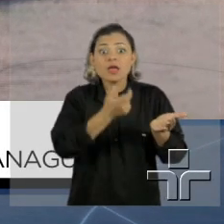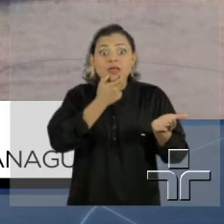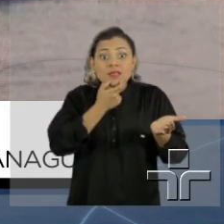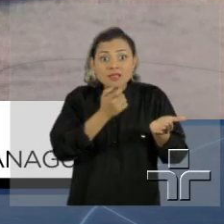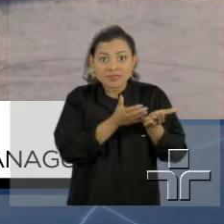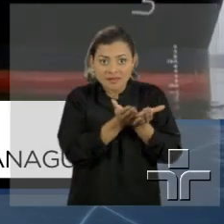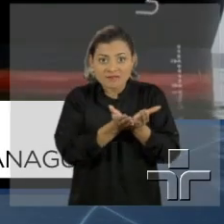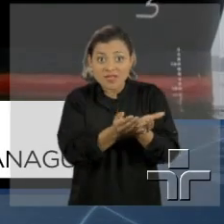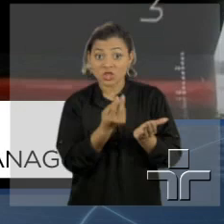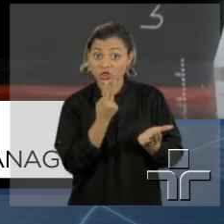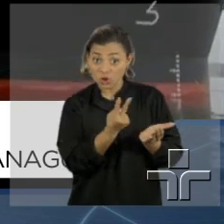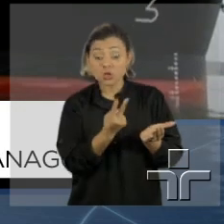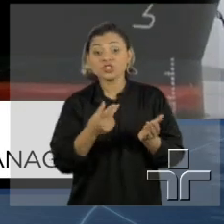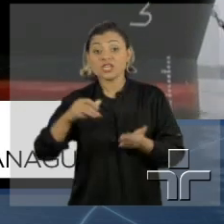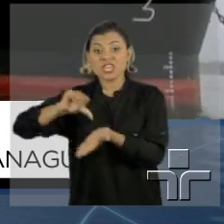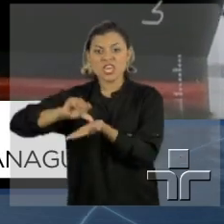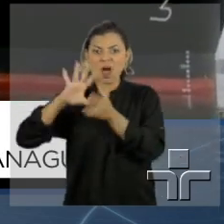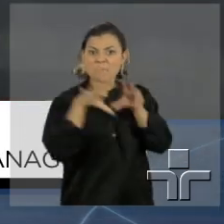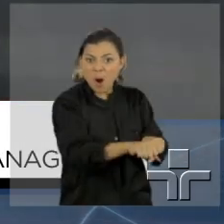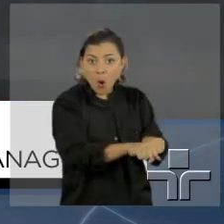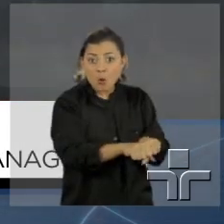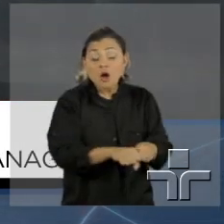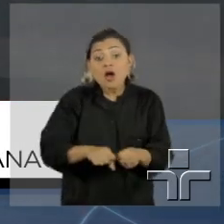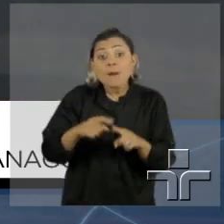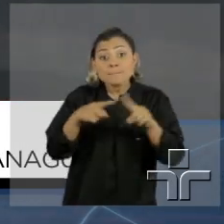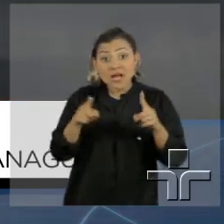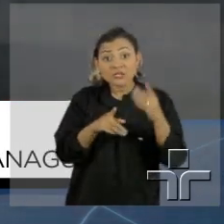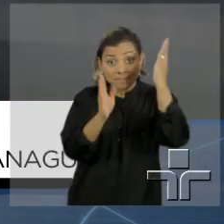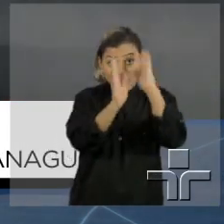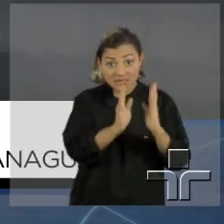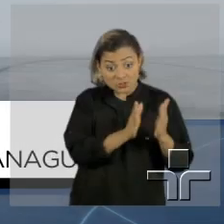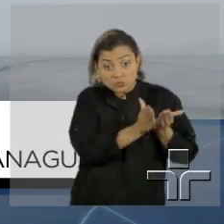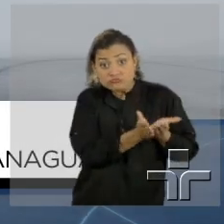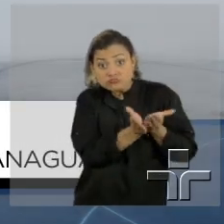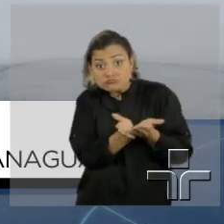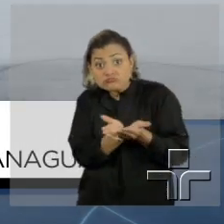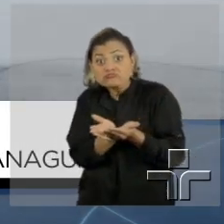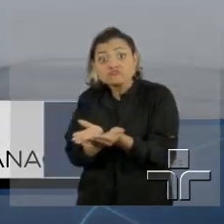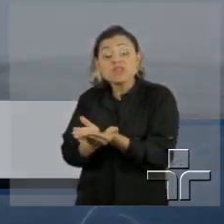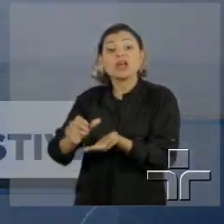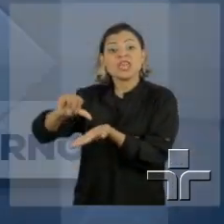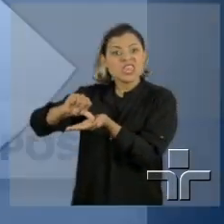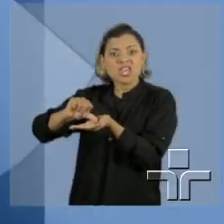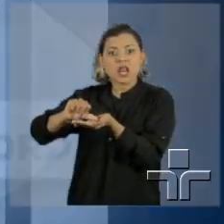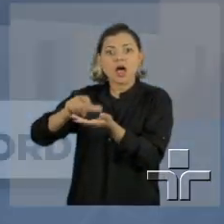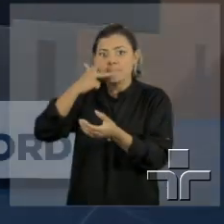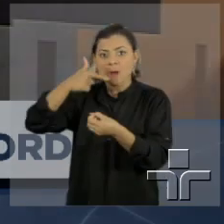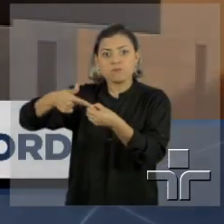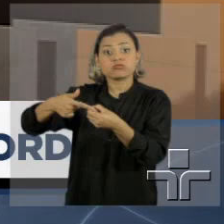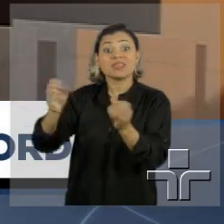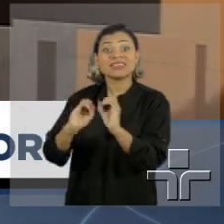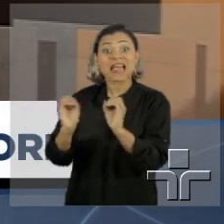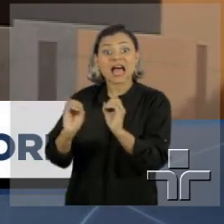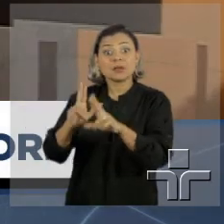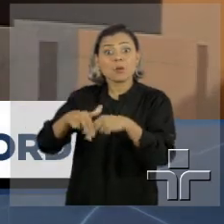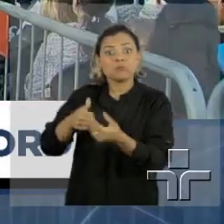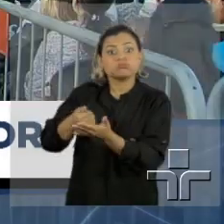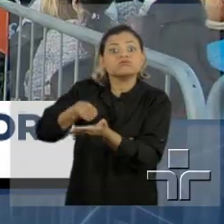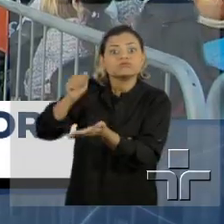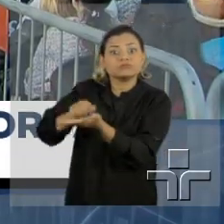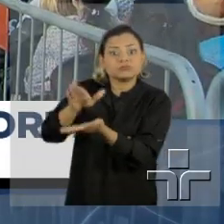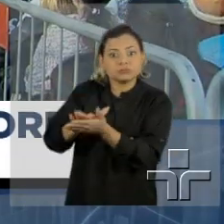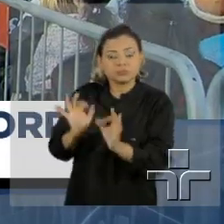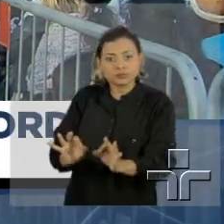de Hormuz. E no Brasil, o navio iraniano não é abastecido por causa de sanções americanas. Lenine,